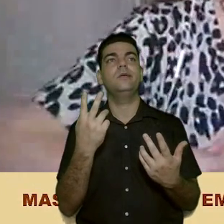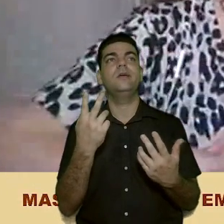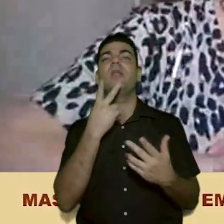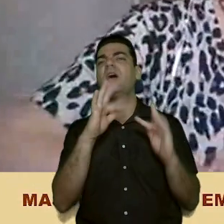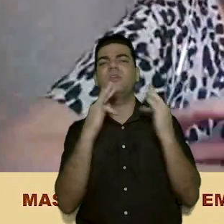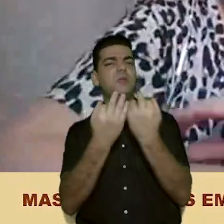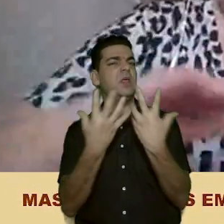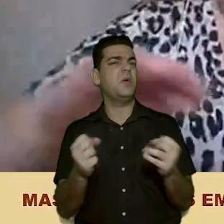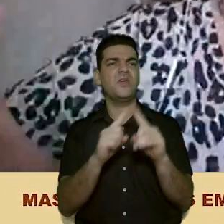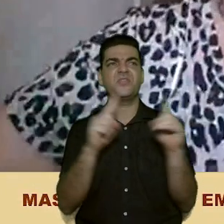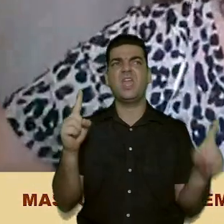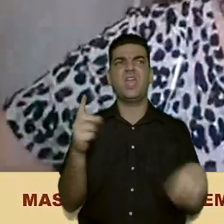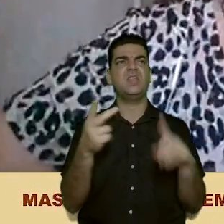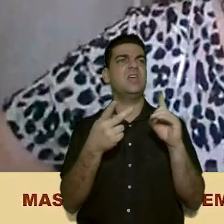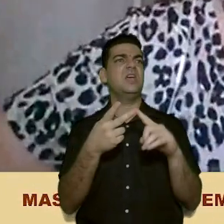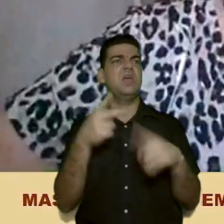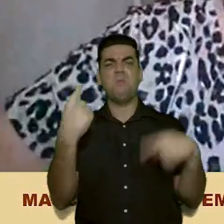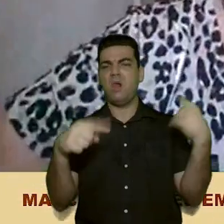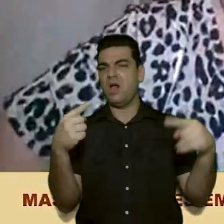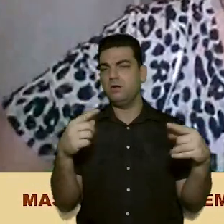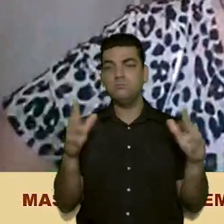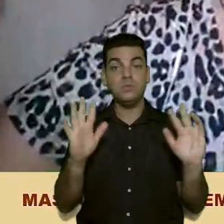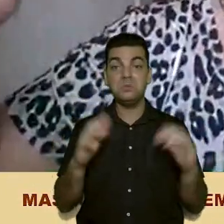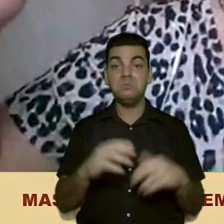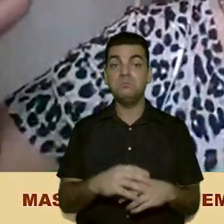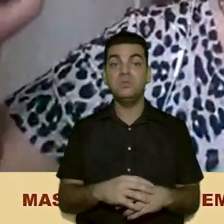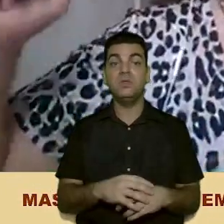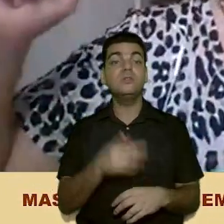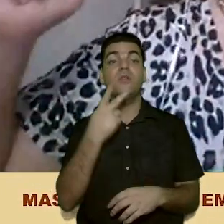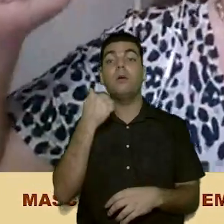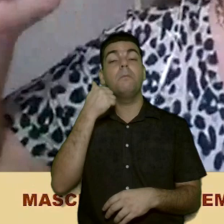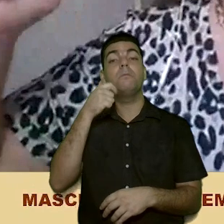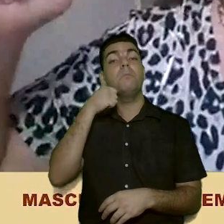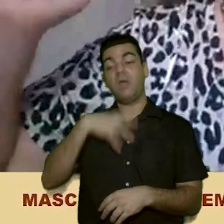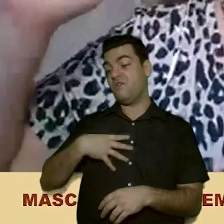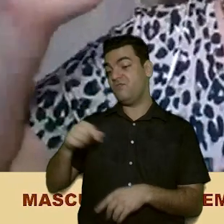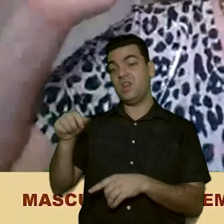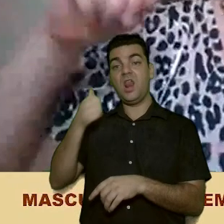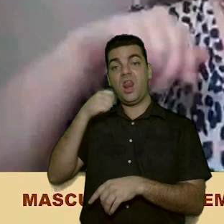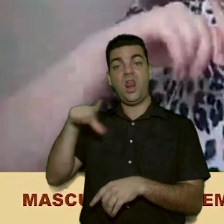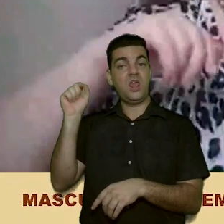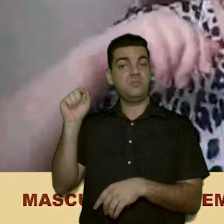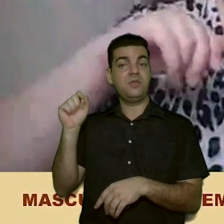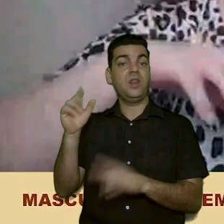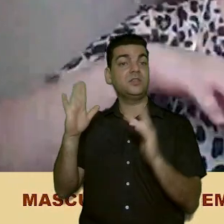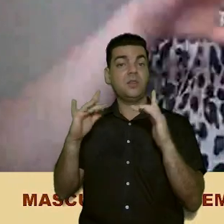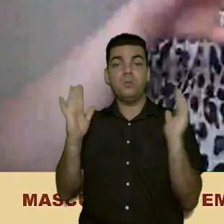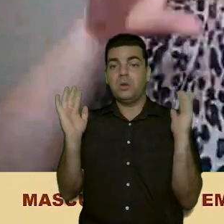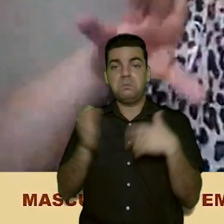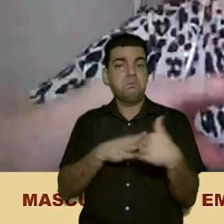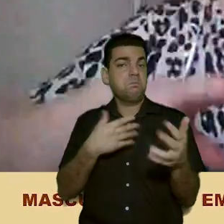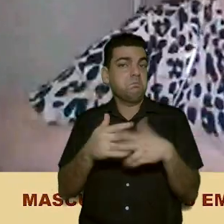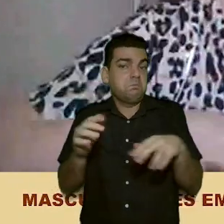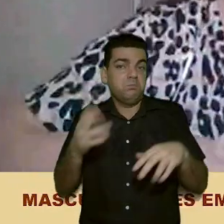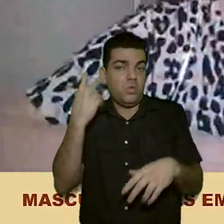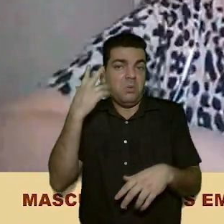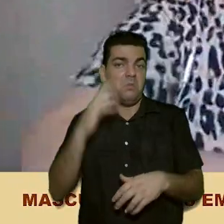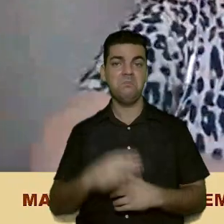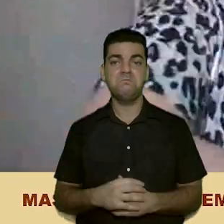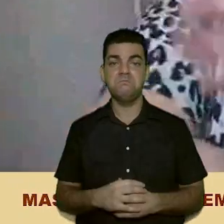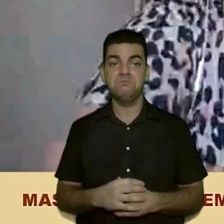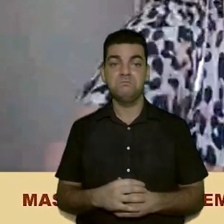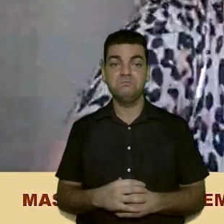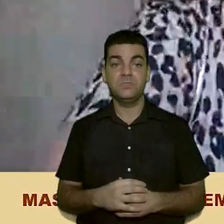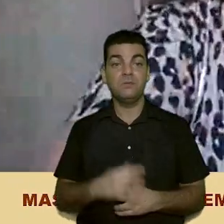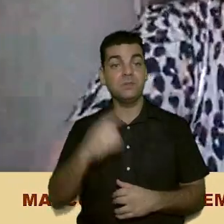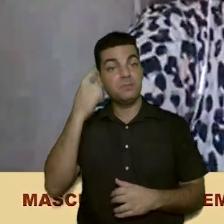E, gente, não era uma questão. Não era assim, nossa, a família não aceitava. Não, era assim, minha filha é lésbica,